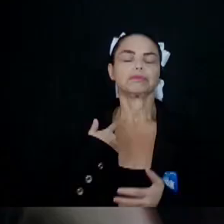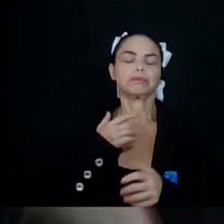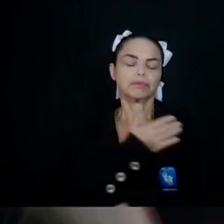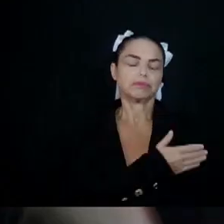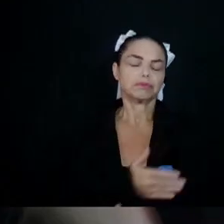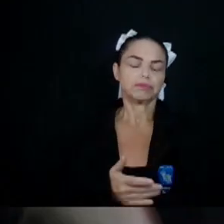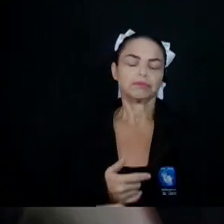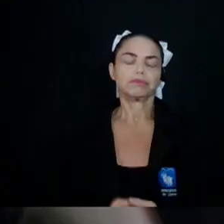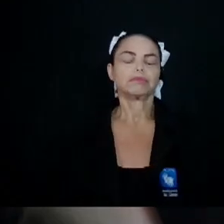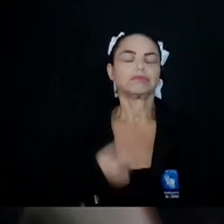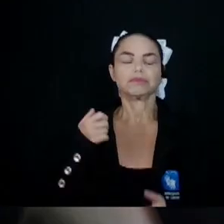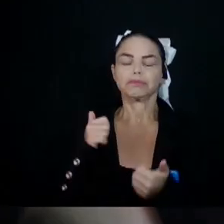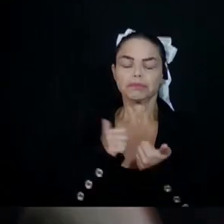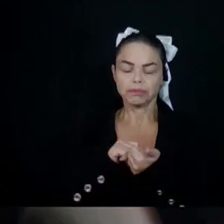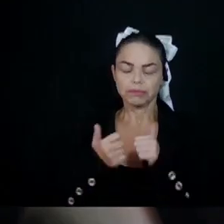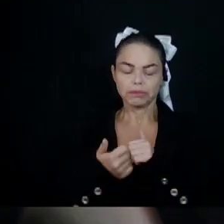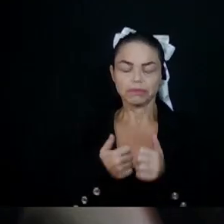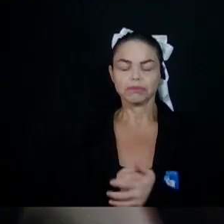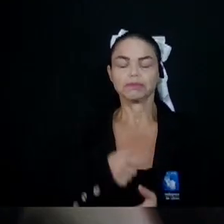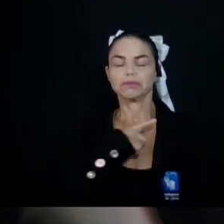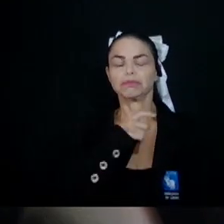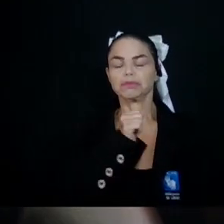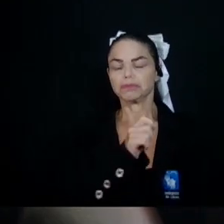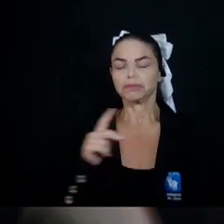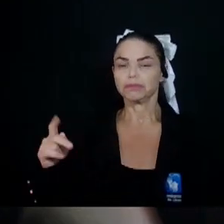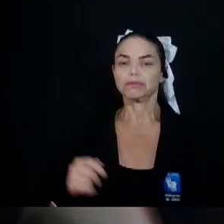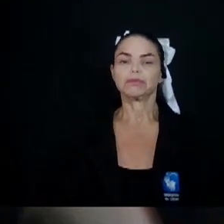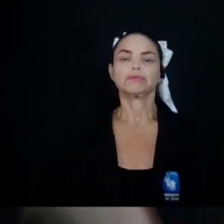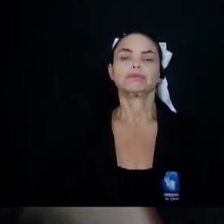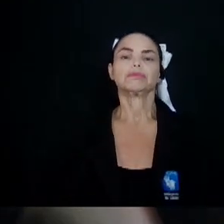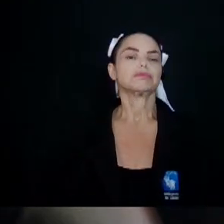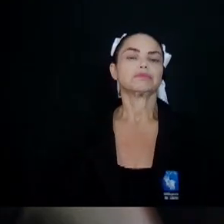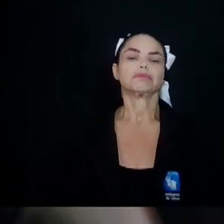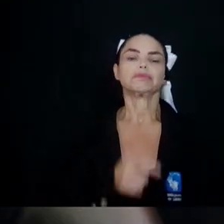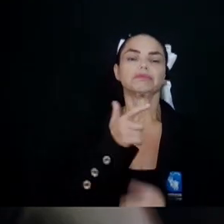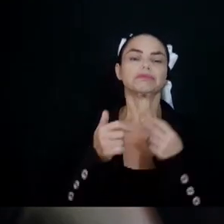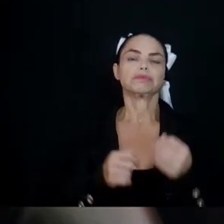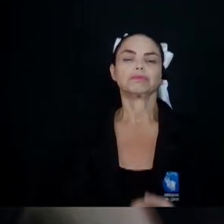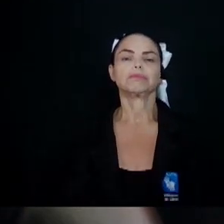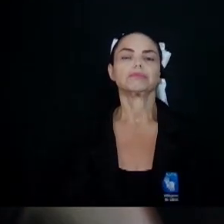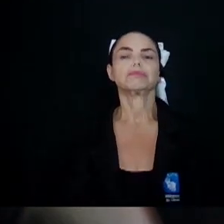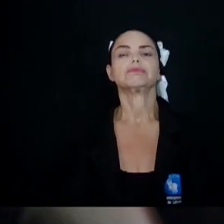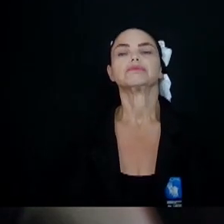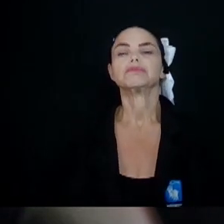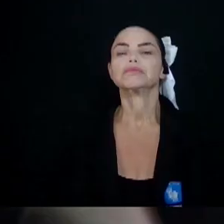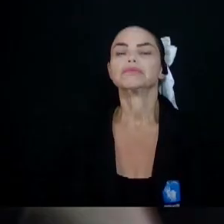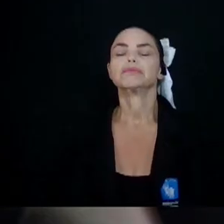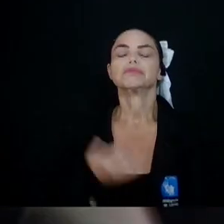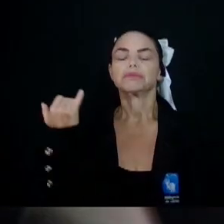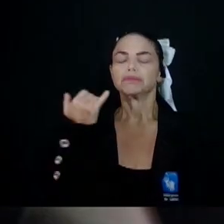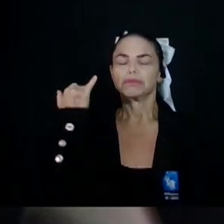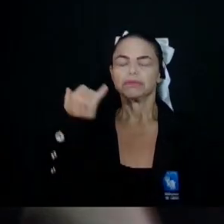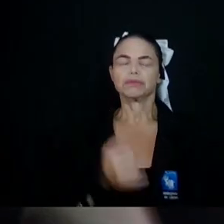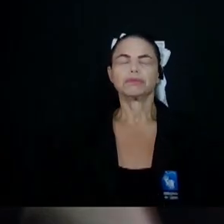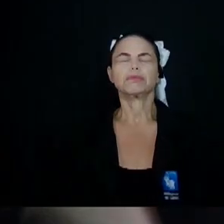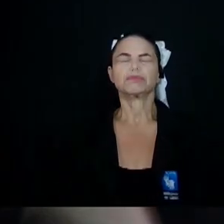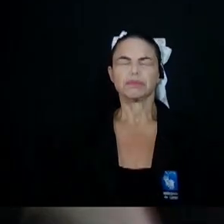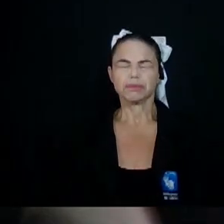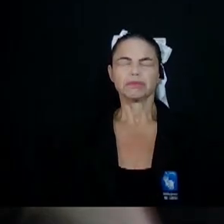e nas plataformas, que é a recompensa. Lá não vai ter isso, né? Então isso é muito importante, um ponto muito